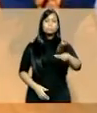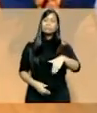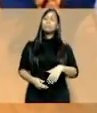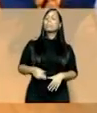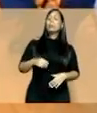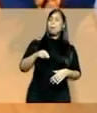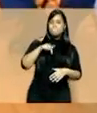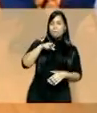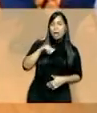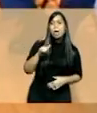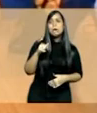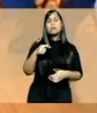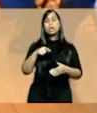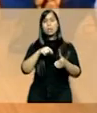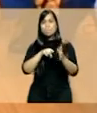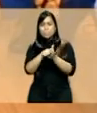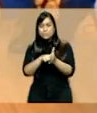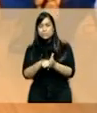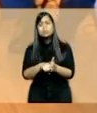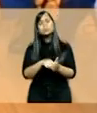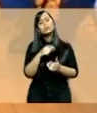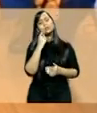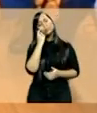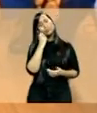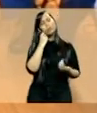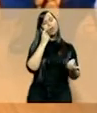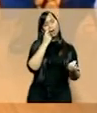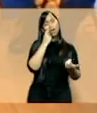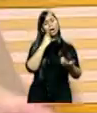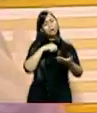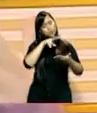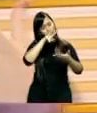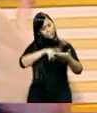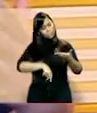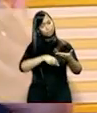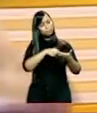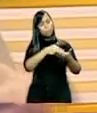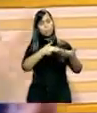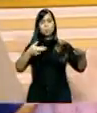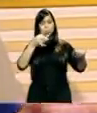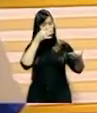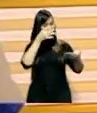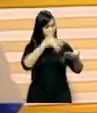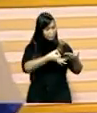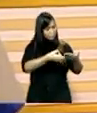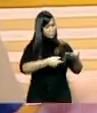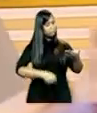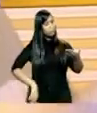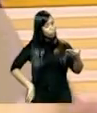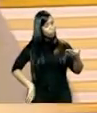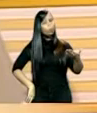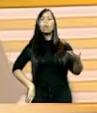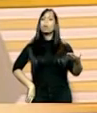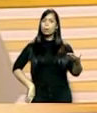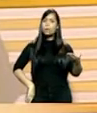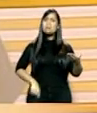para esse tema, eu cheguei num artigo e duas coisas que me chamaram muita